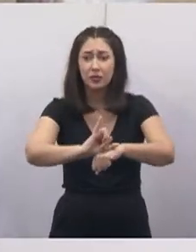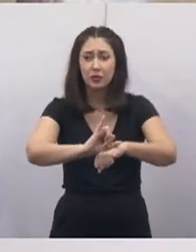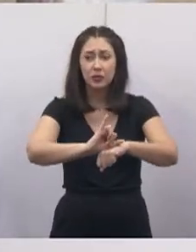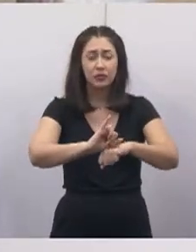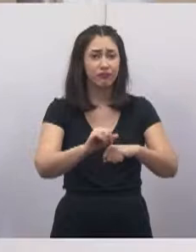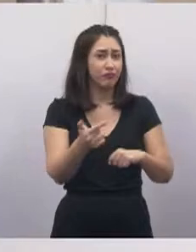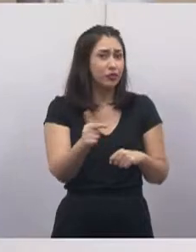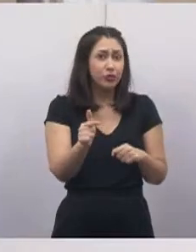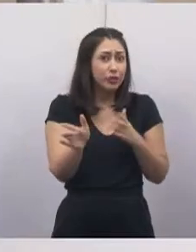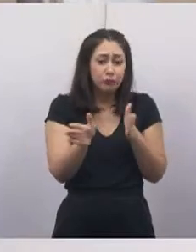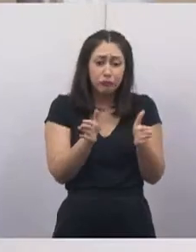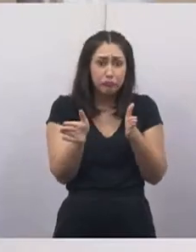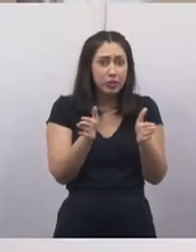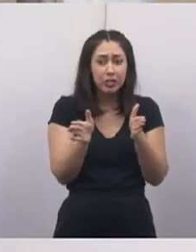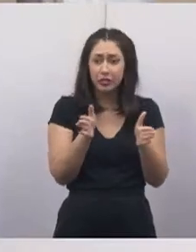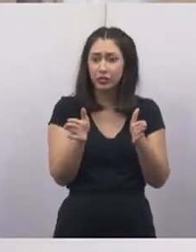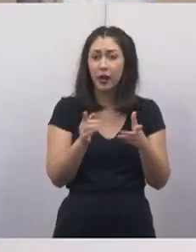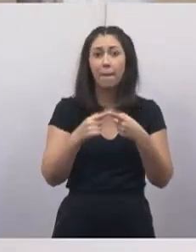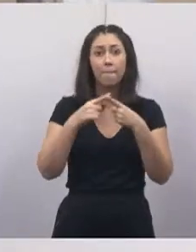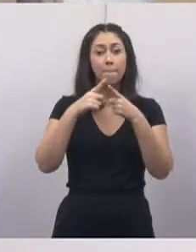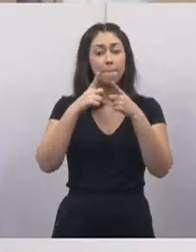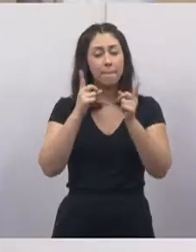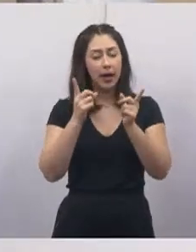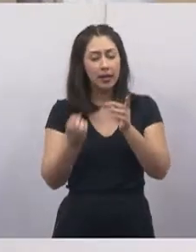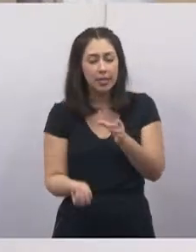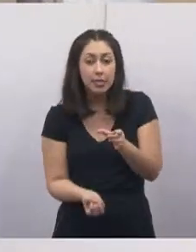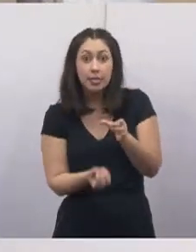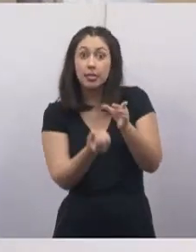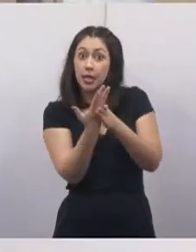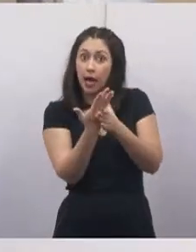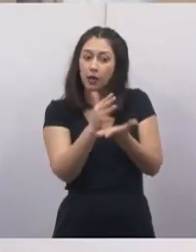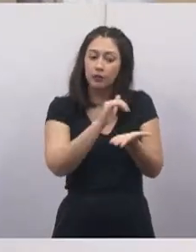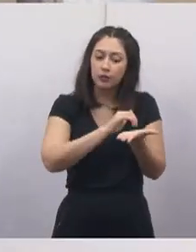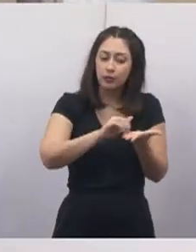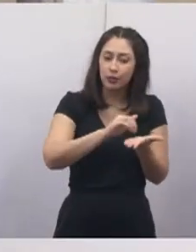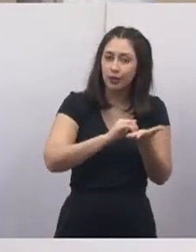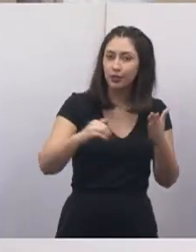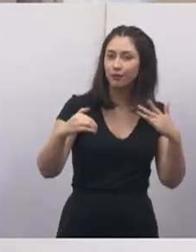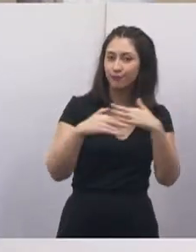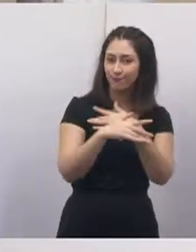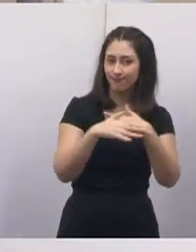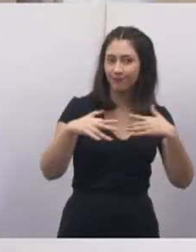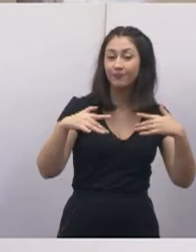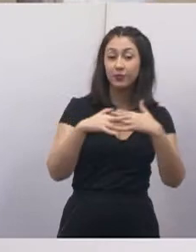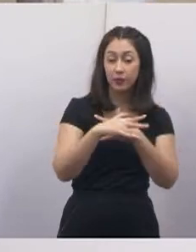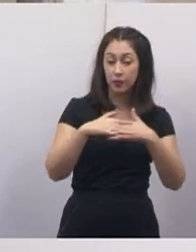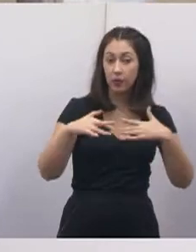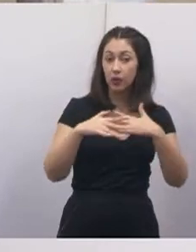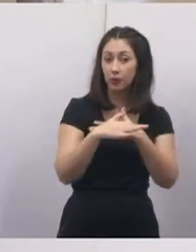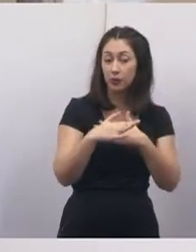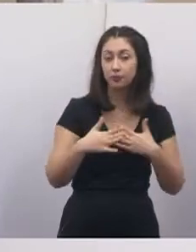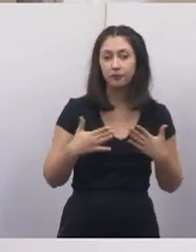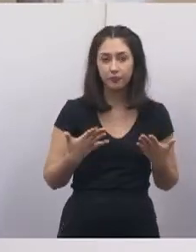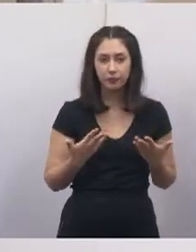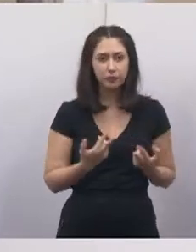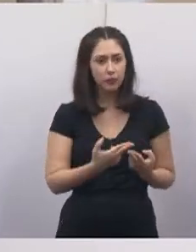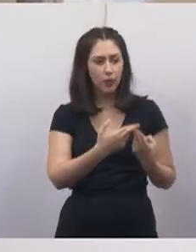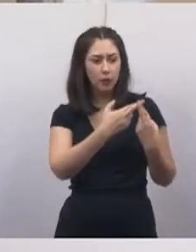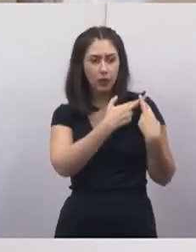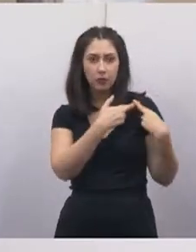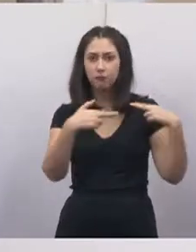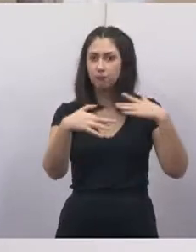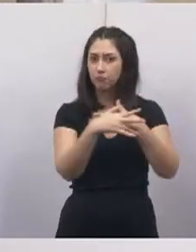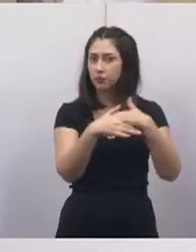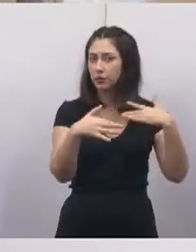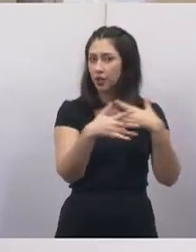existia acessibilidade. E foi criada a Secretaria de Mobilidade Urbana. A parte de mobilidade urbana estava